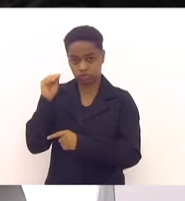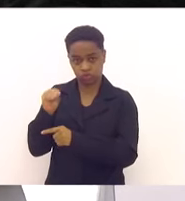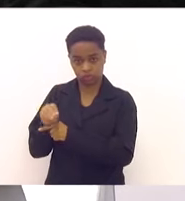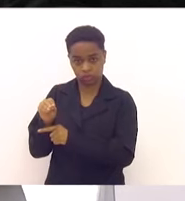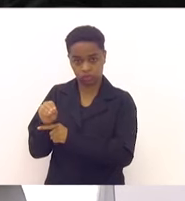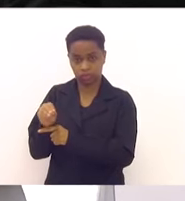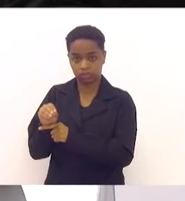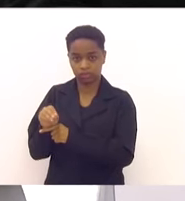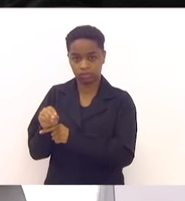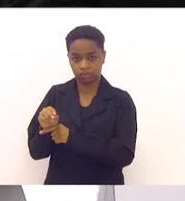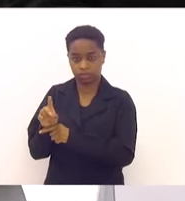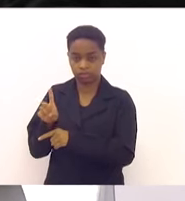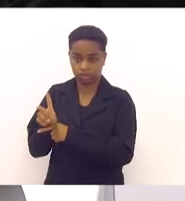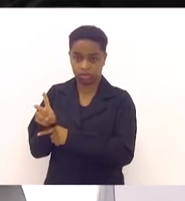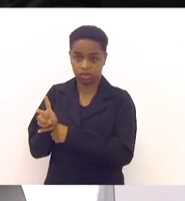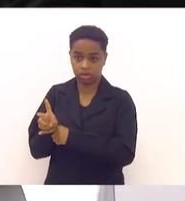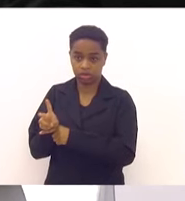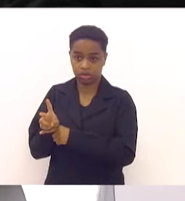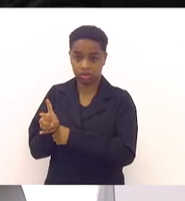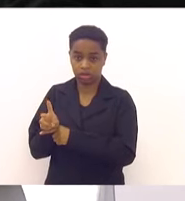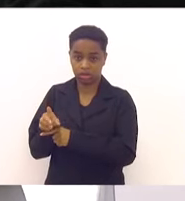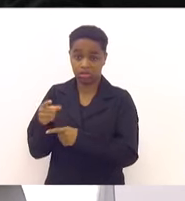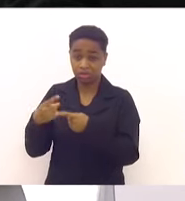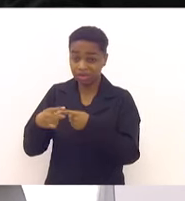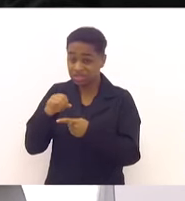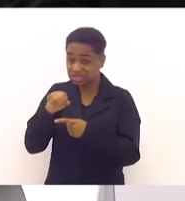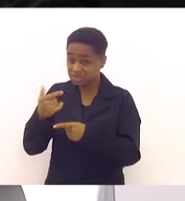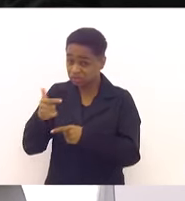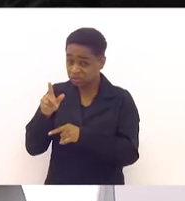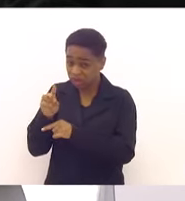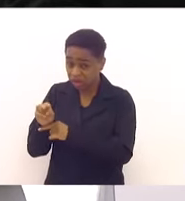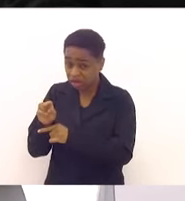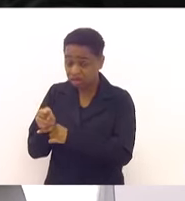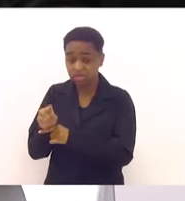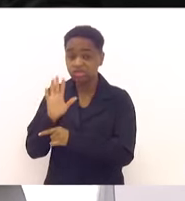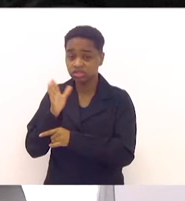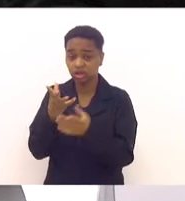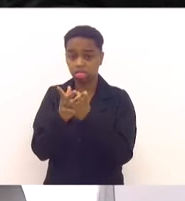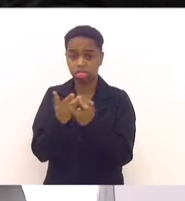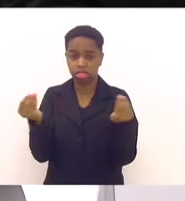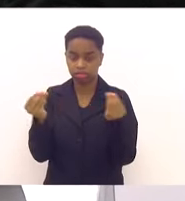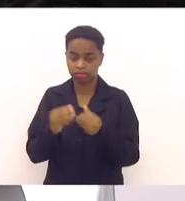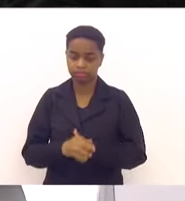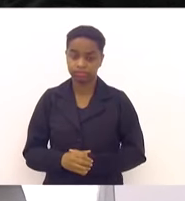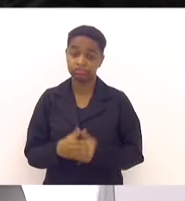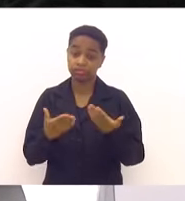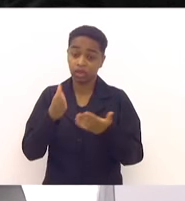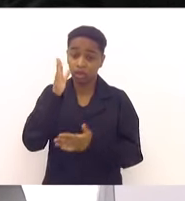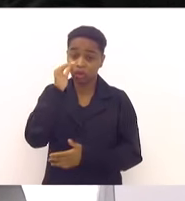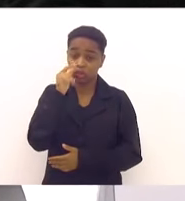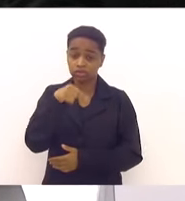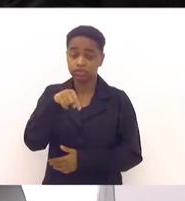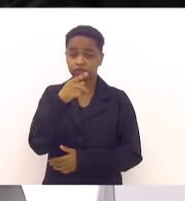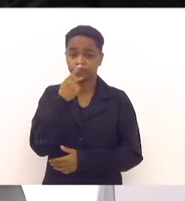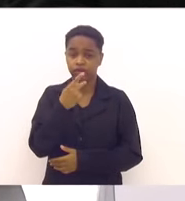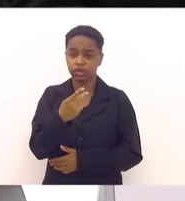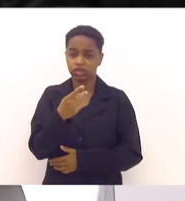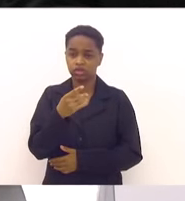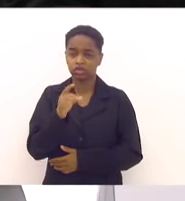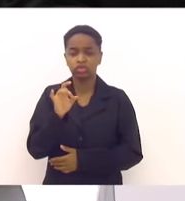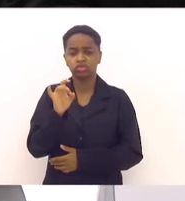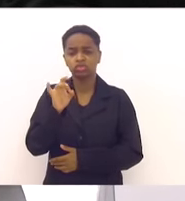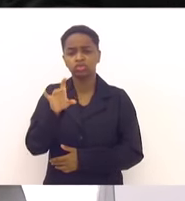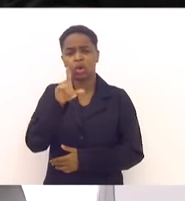que preservam. Que preservam, porque senão ela já tinha sido extinta. E é muito curioso você dizer assim, solta